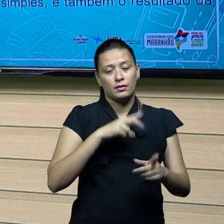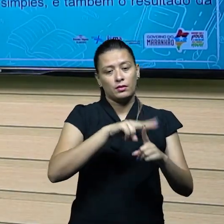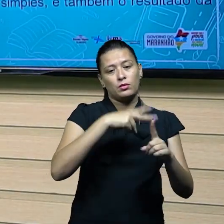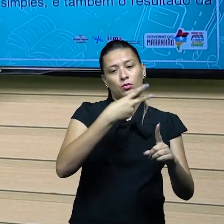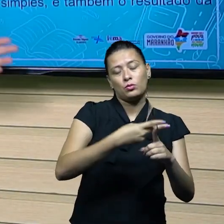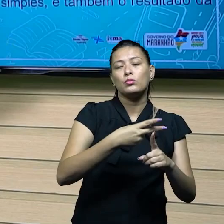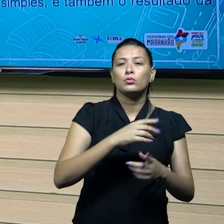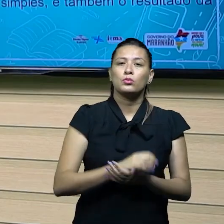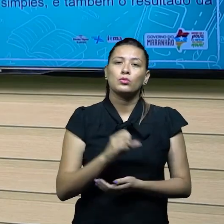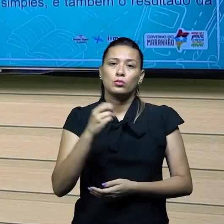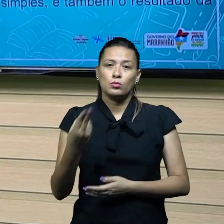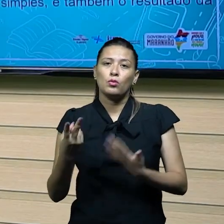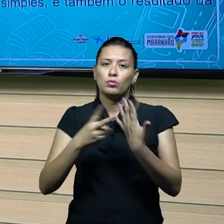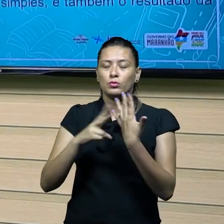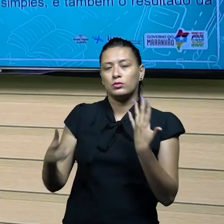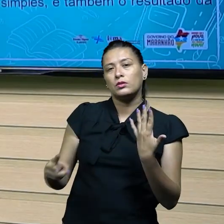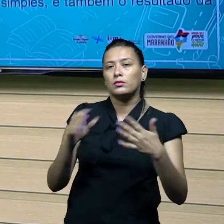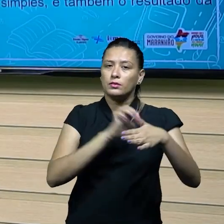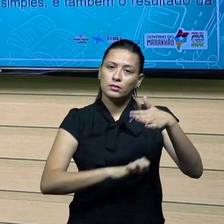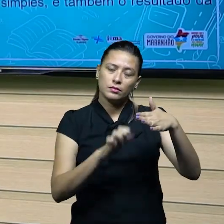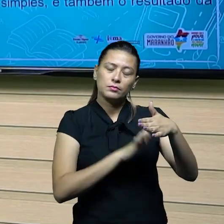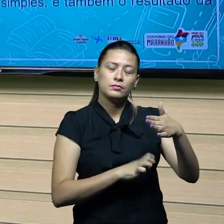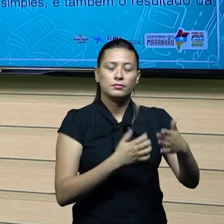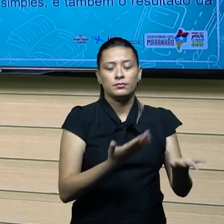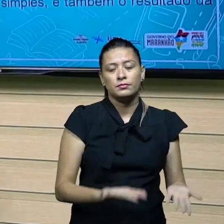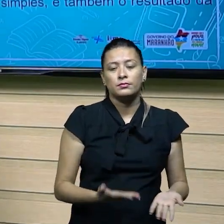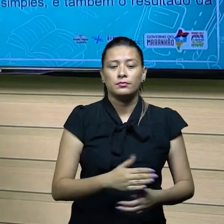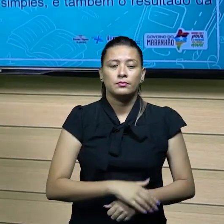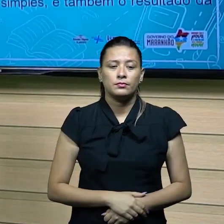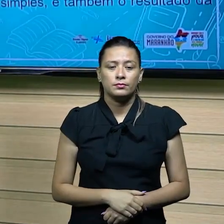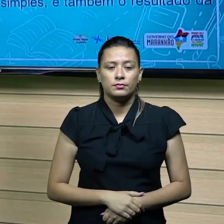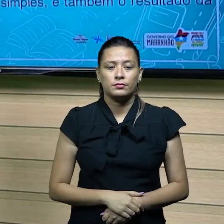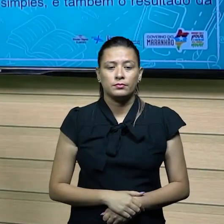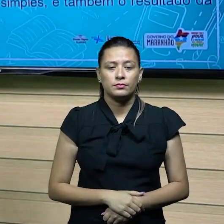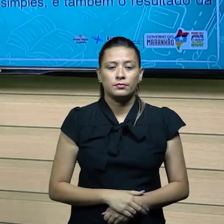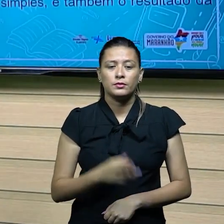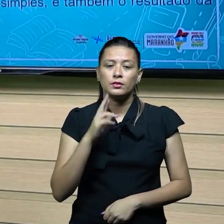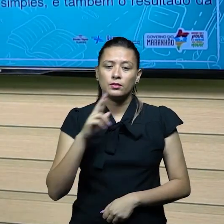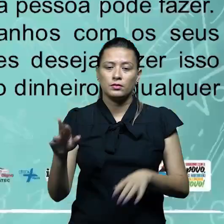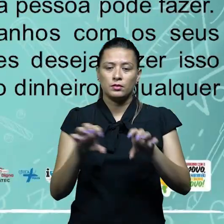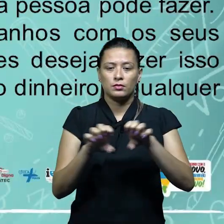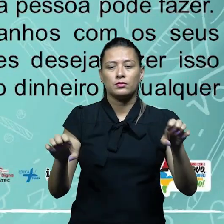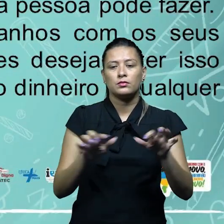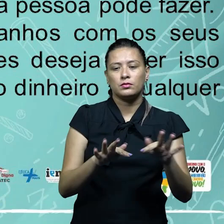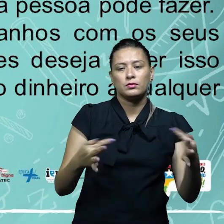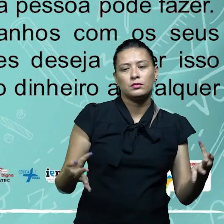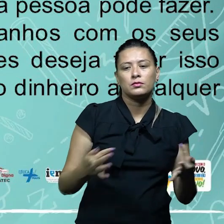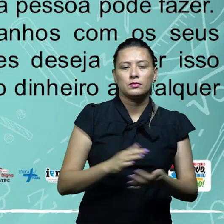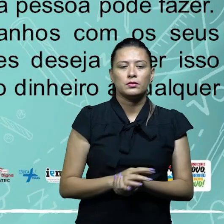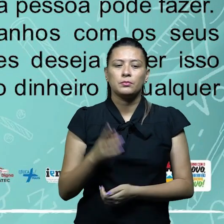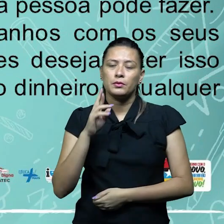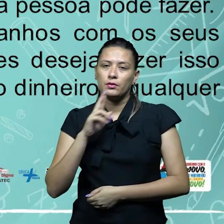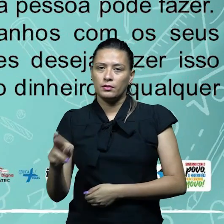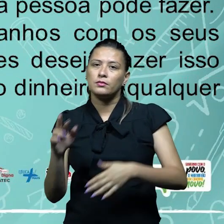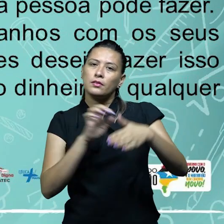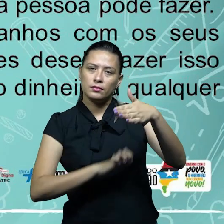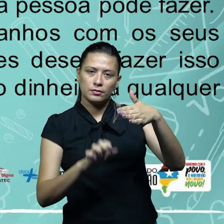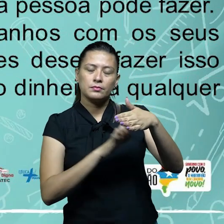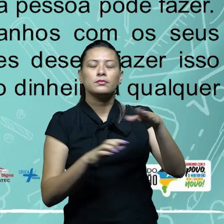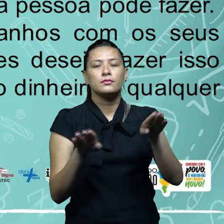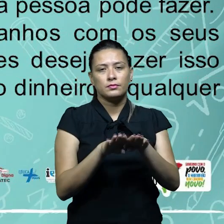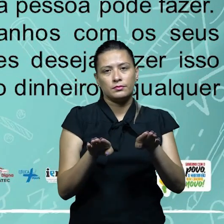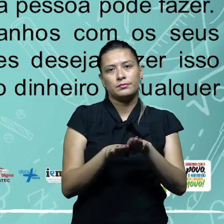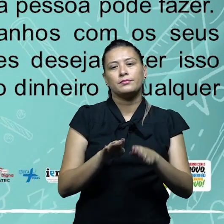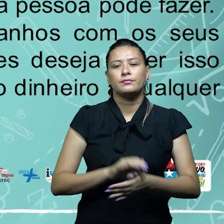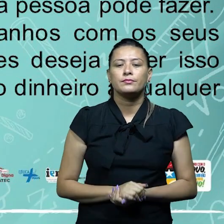resultado da equação, de uma forma simples, também é o resultado da empresa. Como eu falei, de maneira bem grosseira, ok? Então vamos lá. Agora